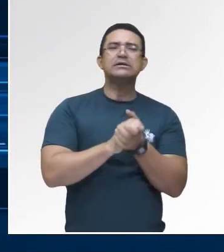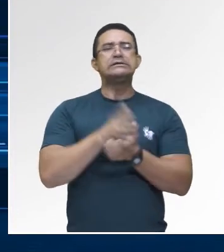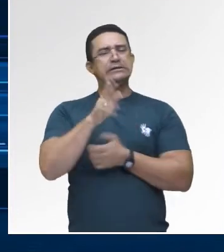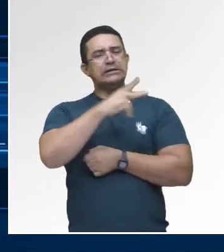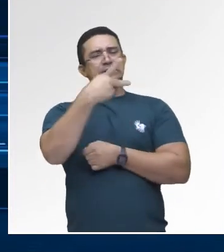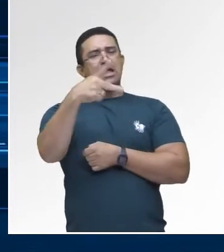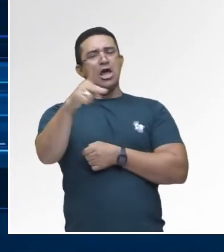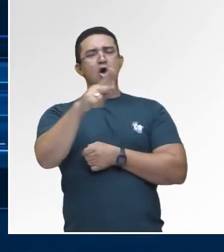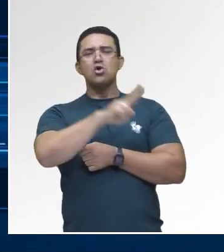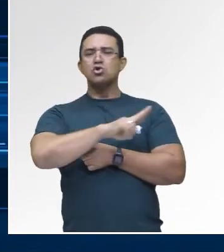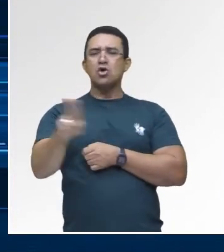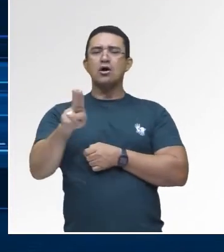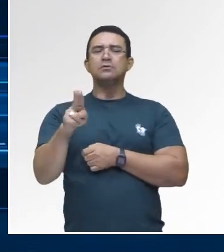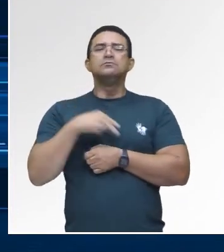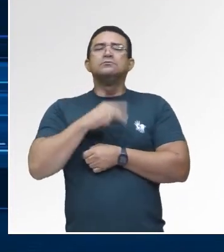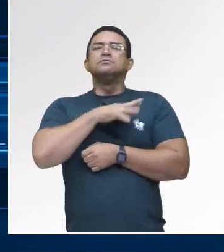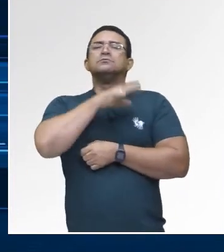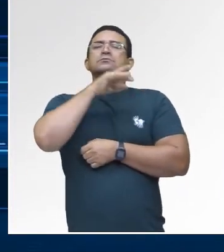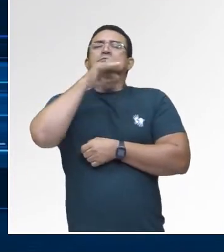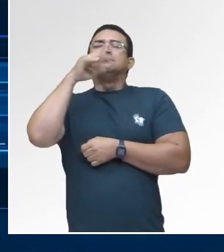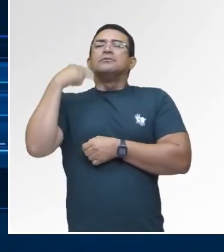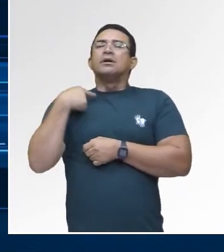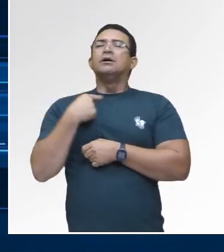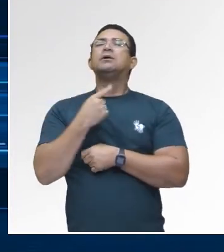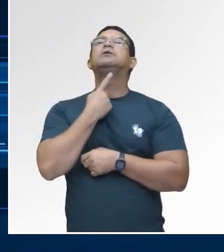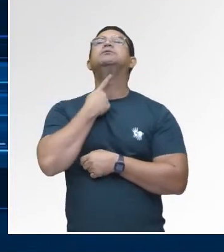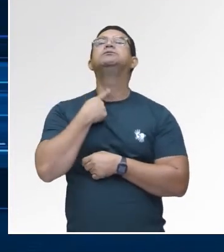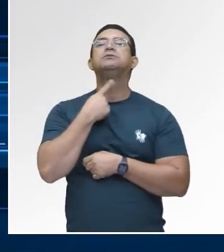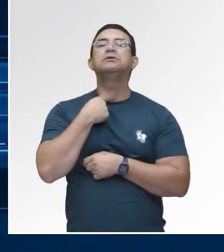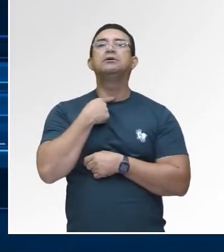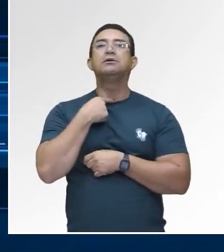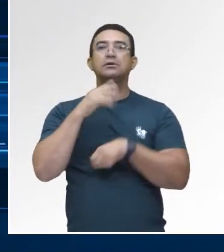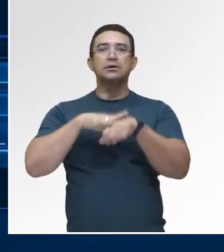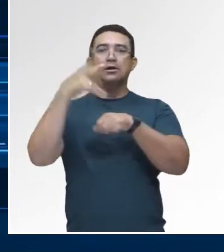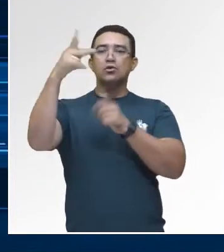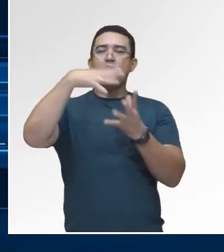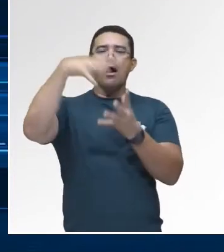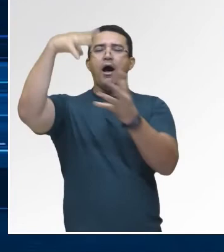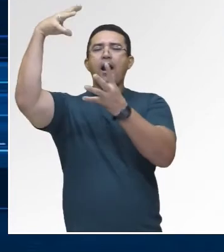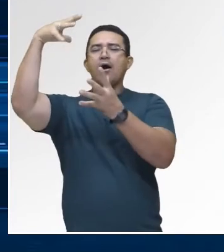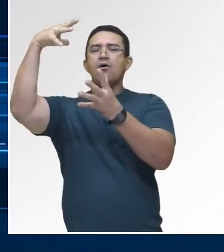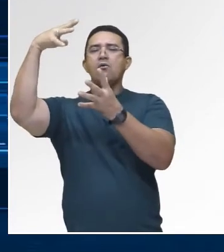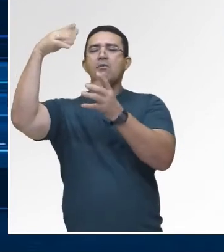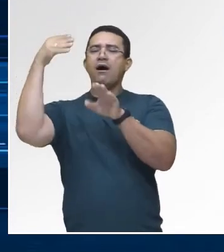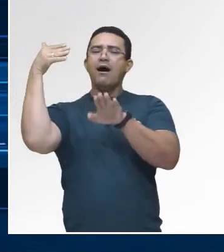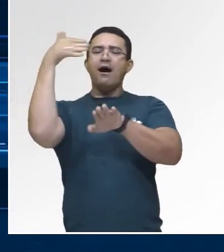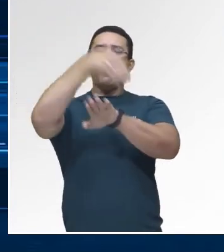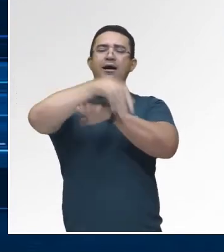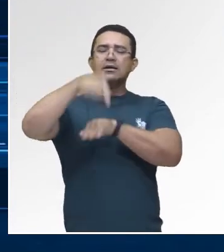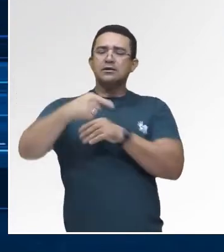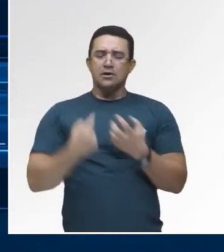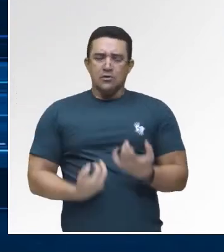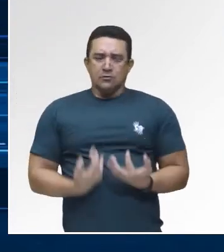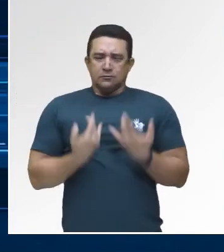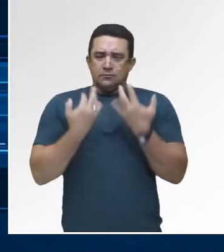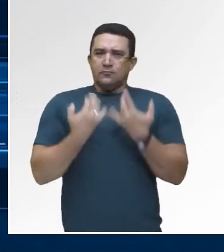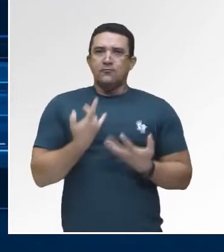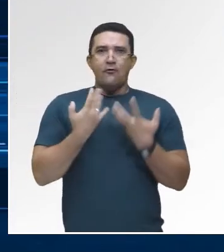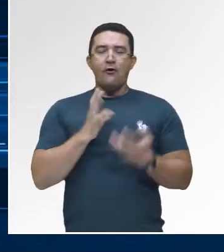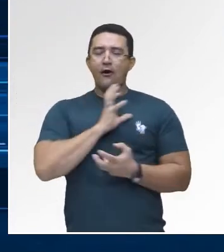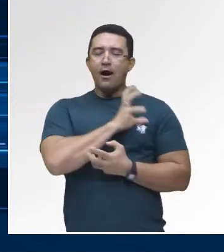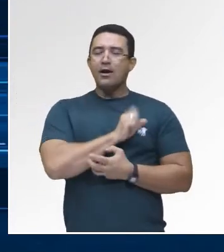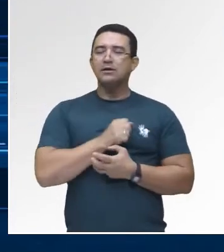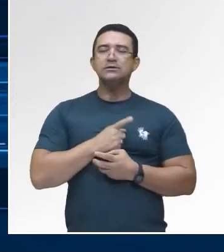te faz suspirar. Já tua alma singela presente, esse fogo de amor